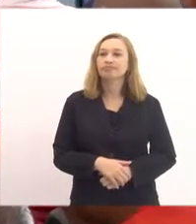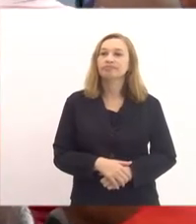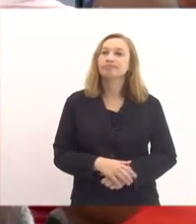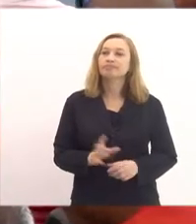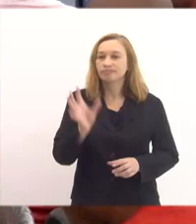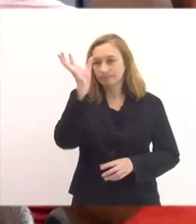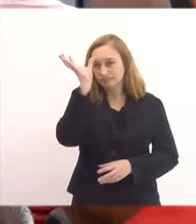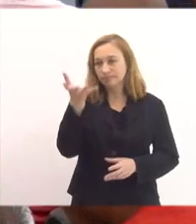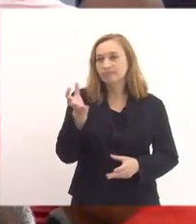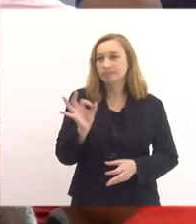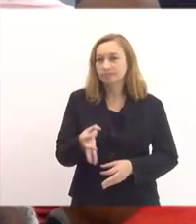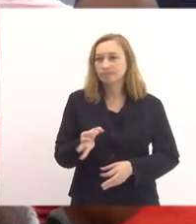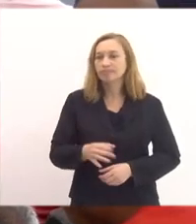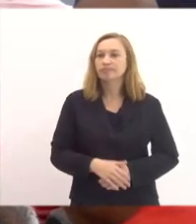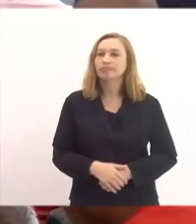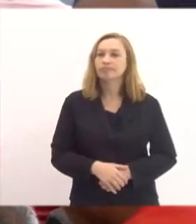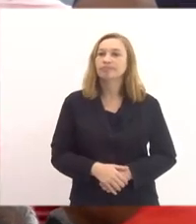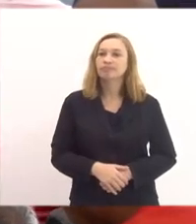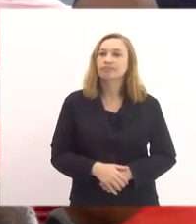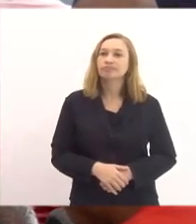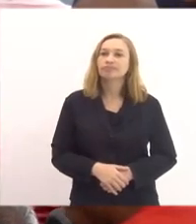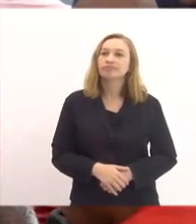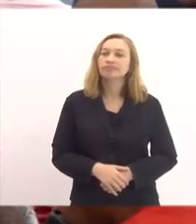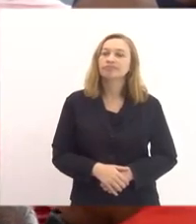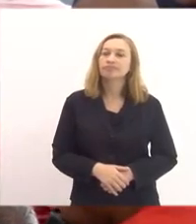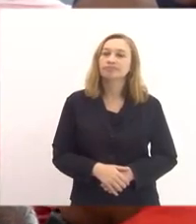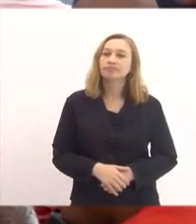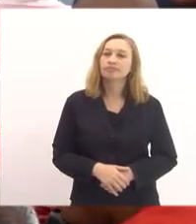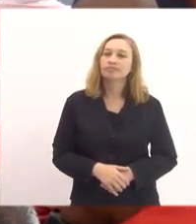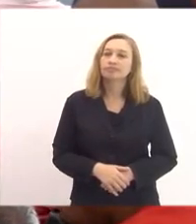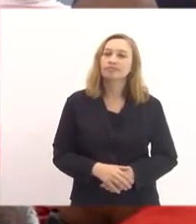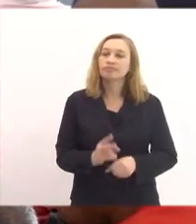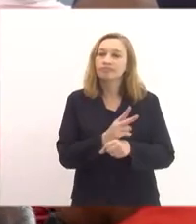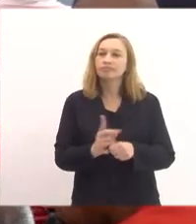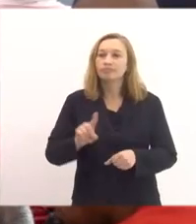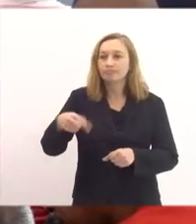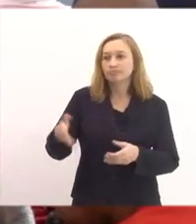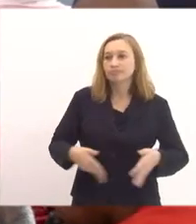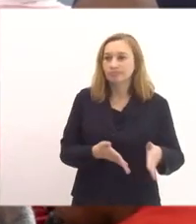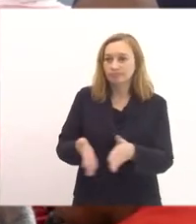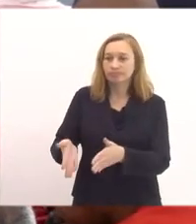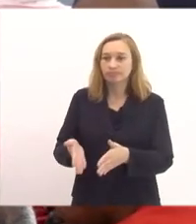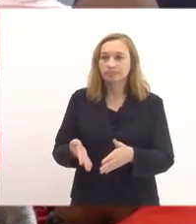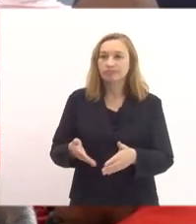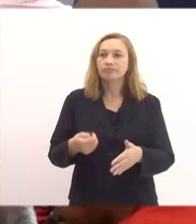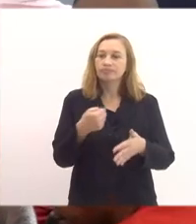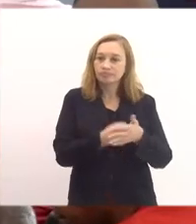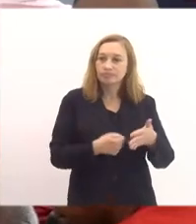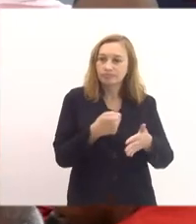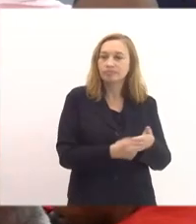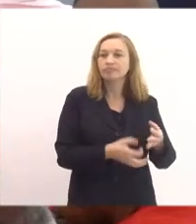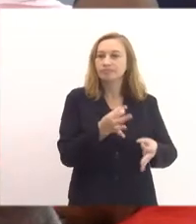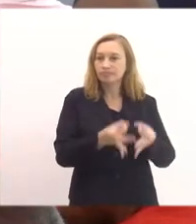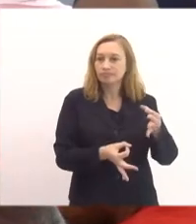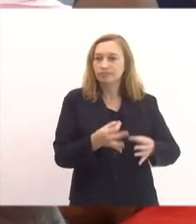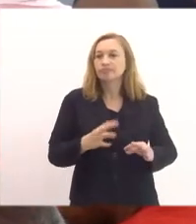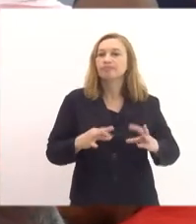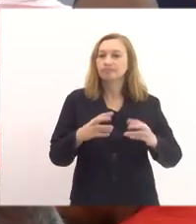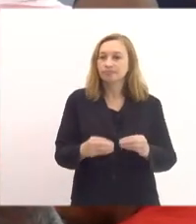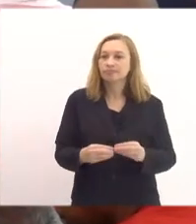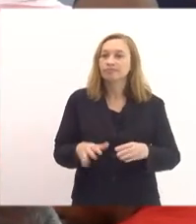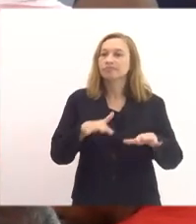só que não vamos resolver, esquece, está resolvido. Não é não. A gente vai buscar outro caminho. Vamos brigar, vamos para a justiça, vamos